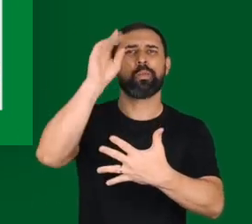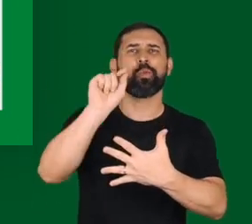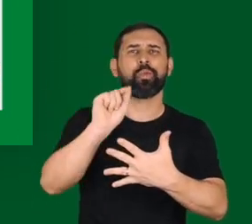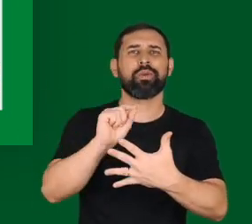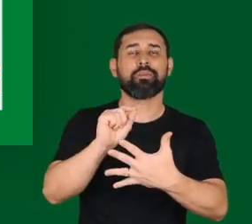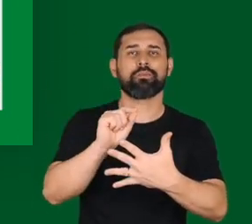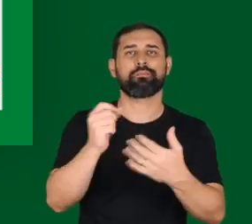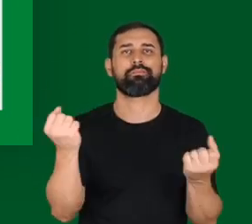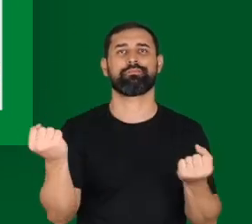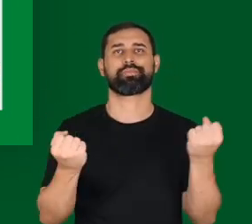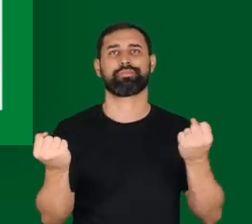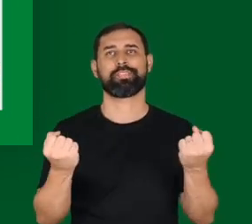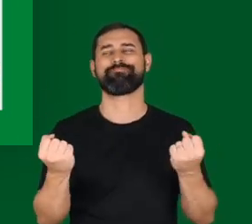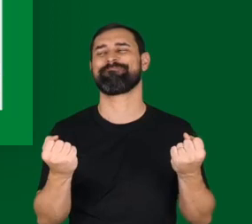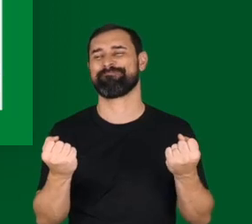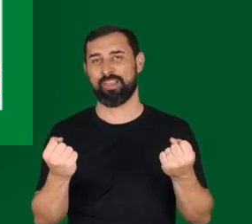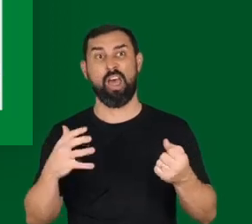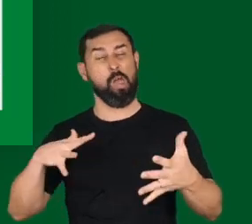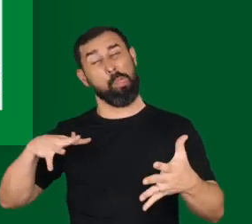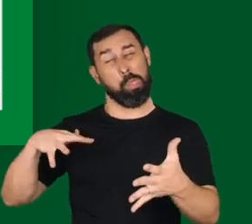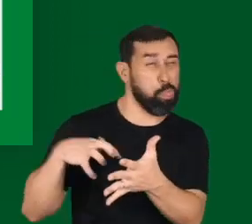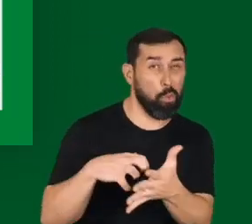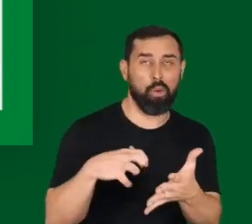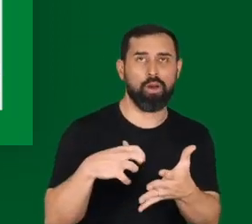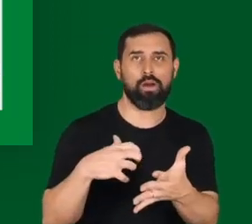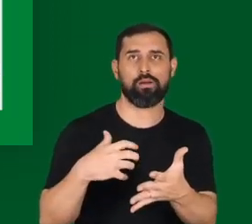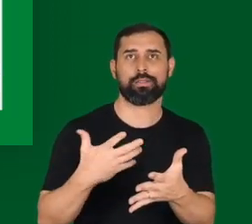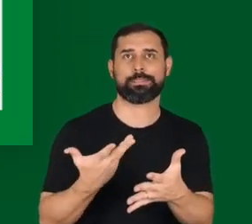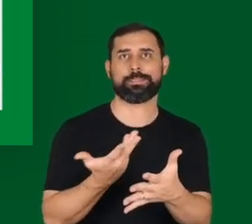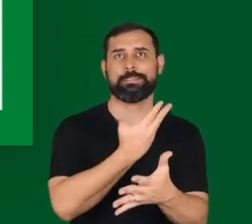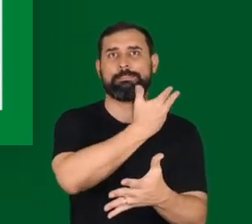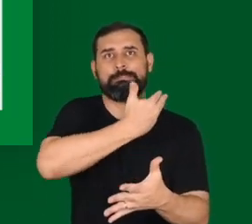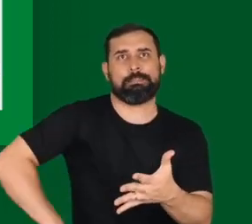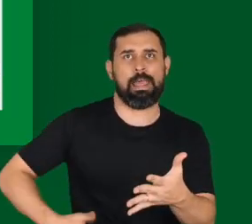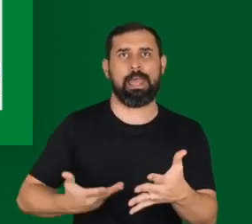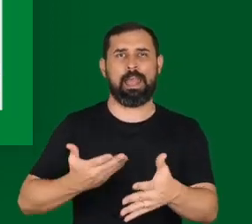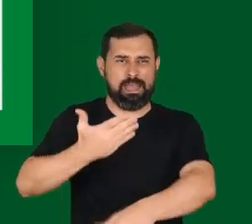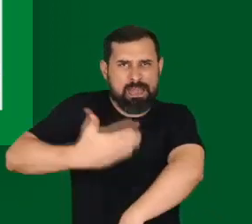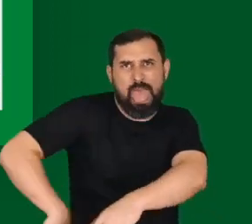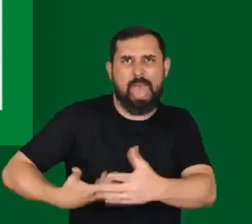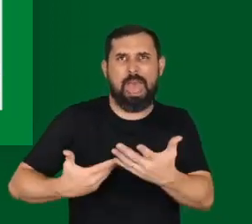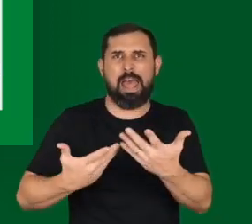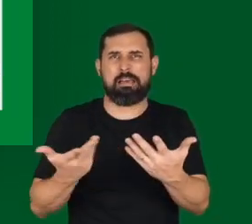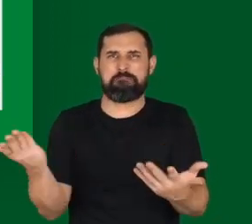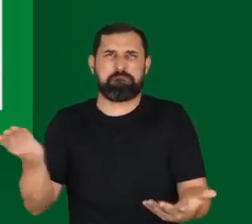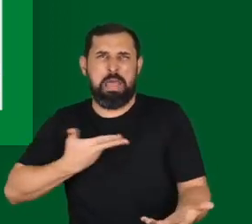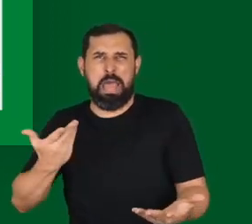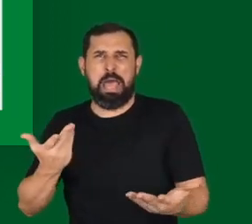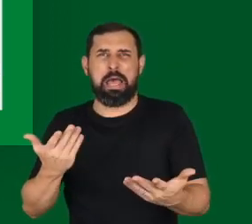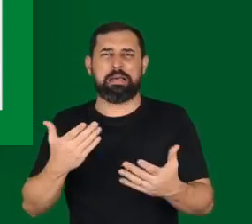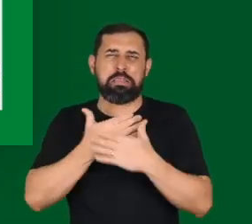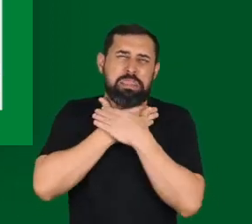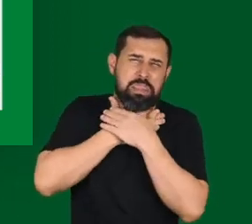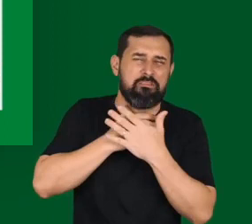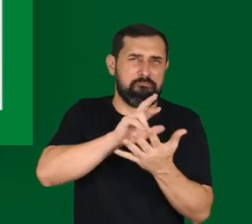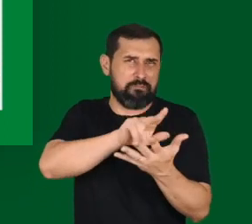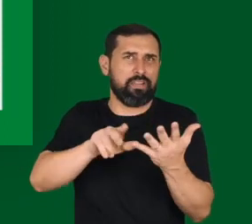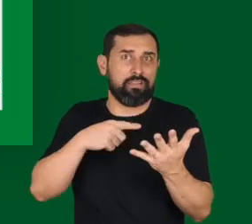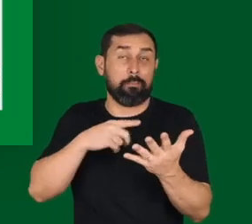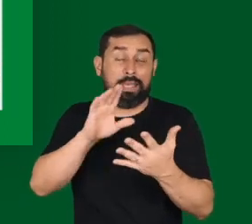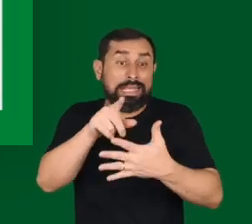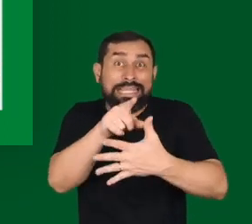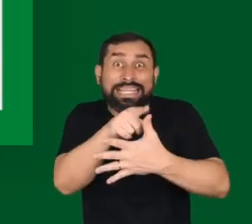só, trânsito. Então, paciente vítima de trânsito nessa idade é a maior causa de